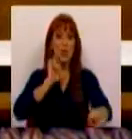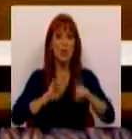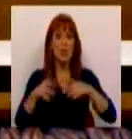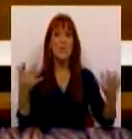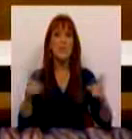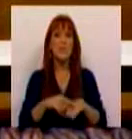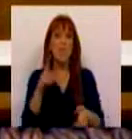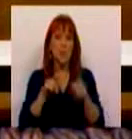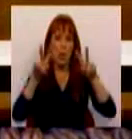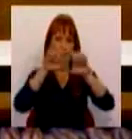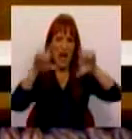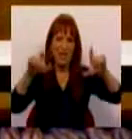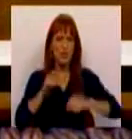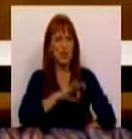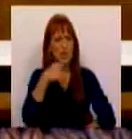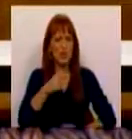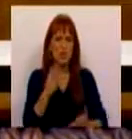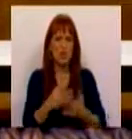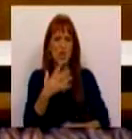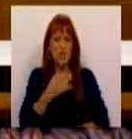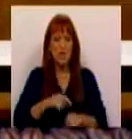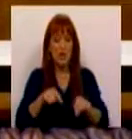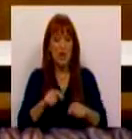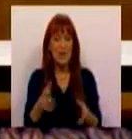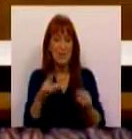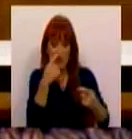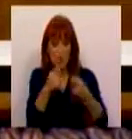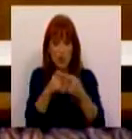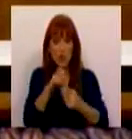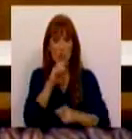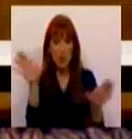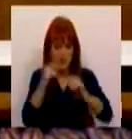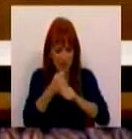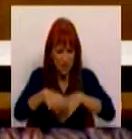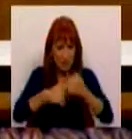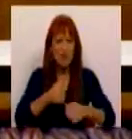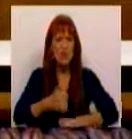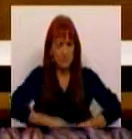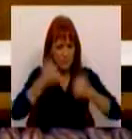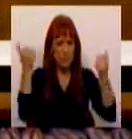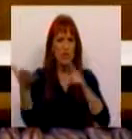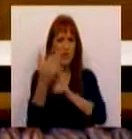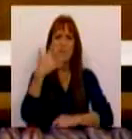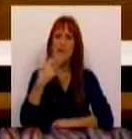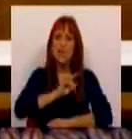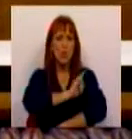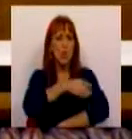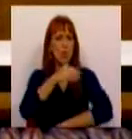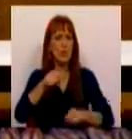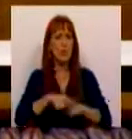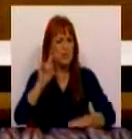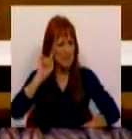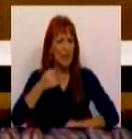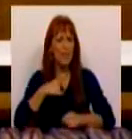igualdade. Apenas um parágrafo, senhor Presidente. Acreditamos que quem está mais próximo pode ser mais eficiente e eficaz. Acreditamos num poder local que